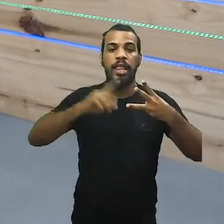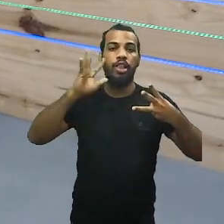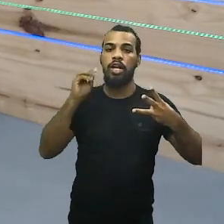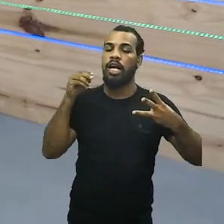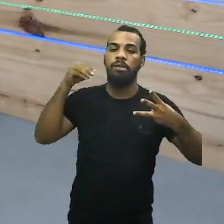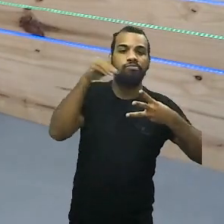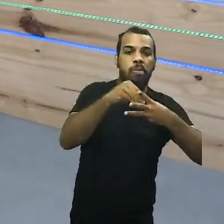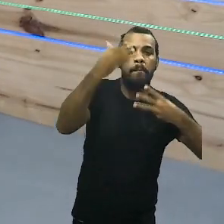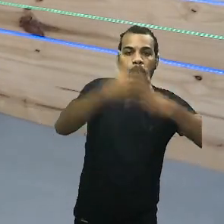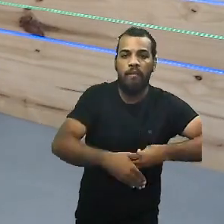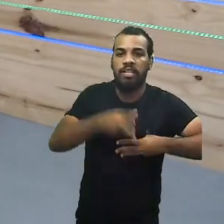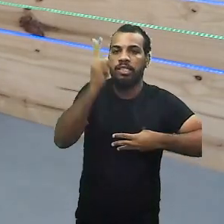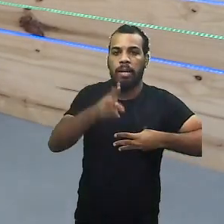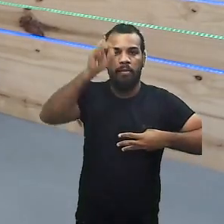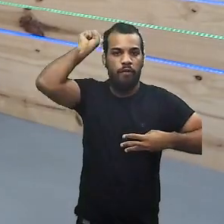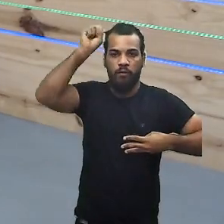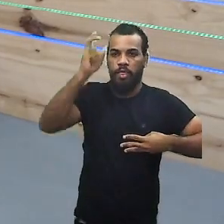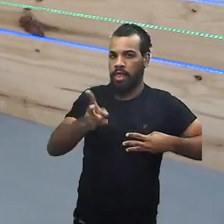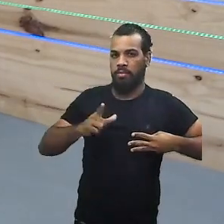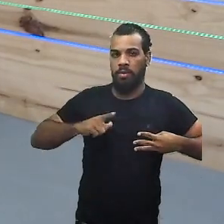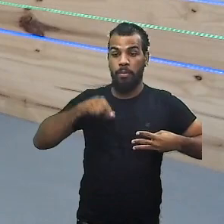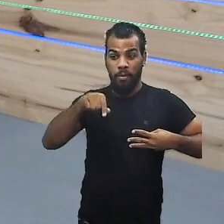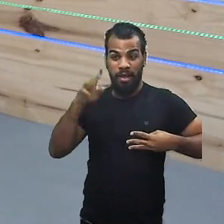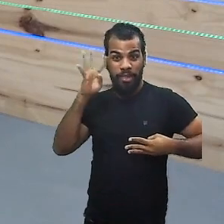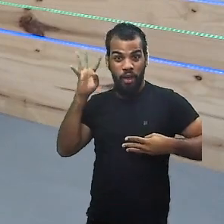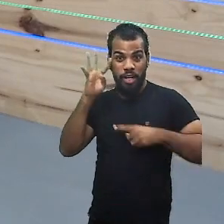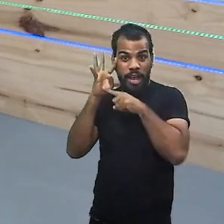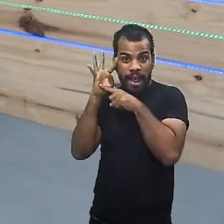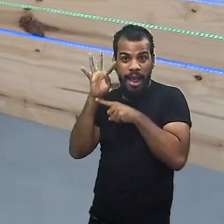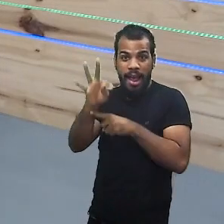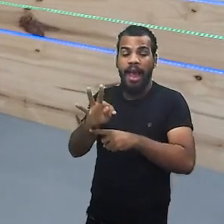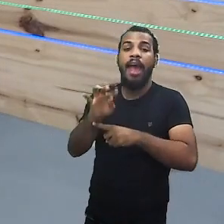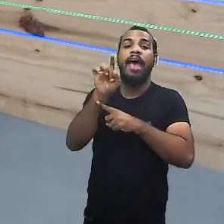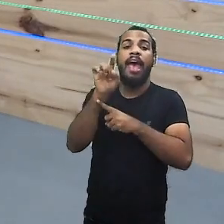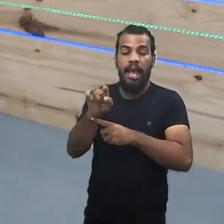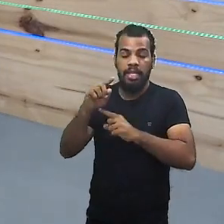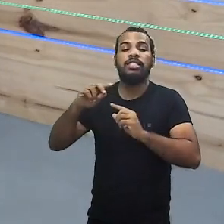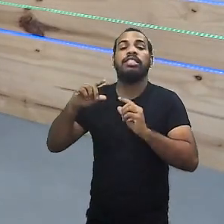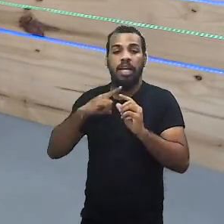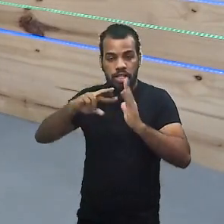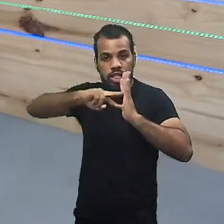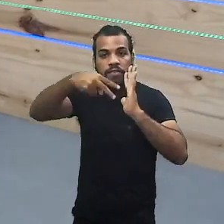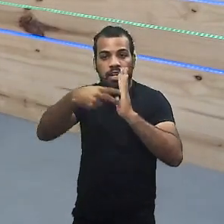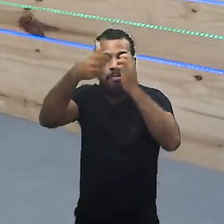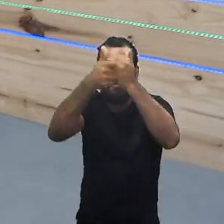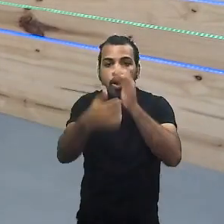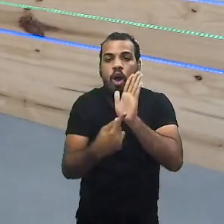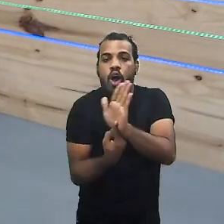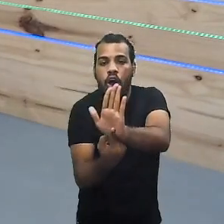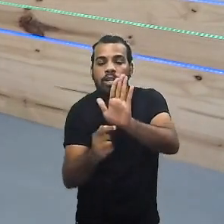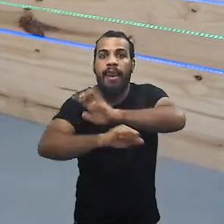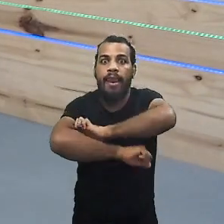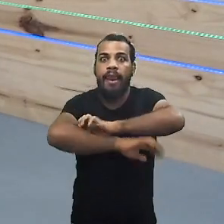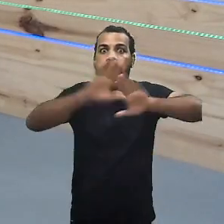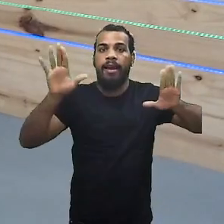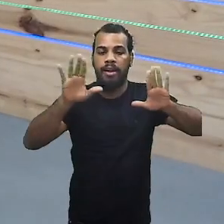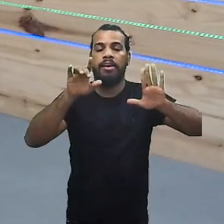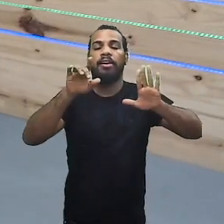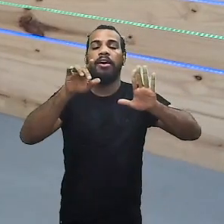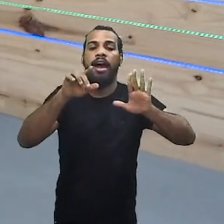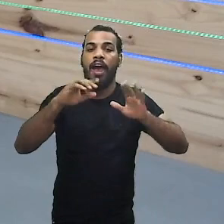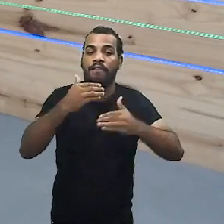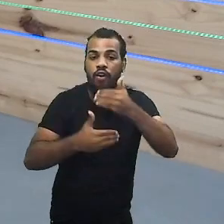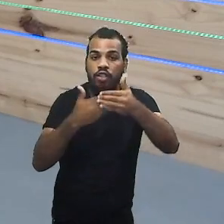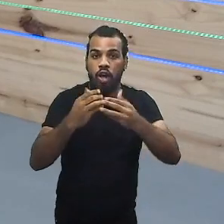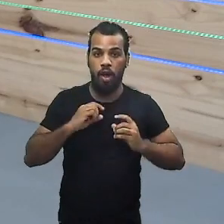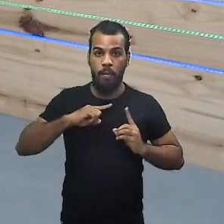vestibular. Porque é essa teoria que fica colada com a evolução molecular. É essa teoria que está colada